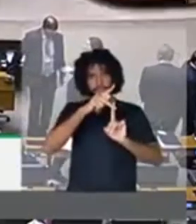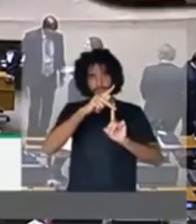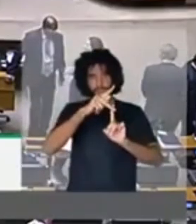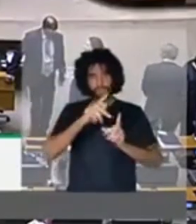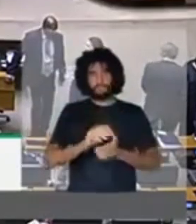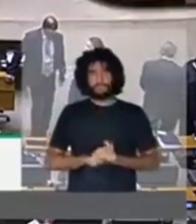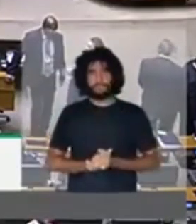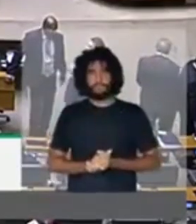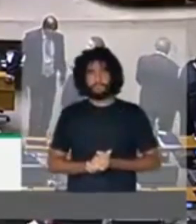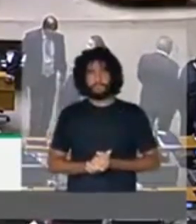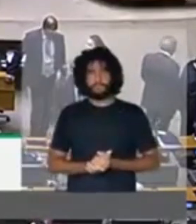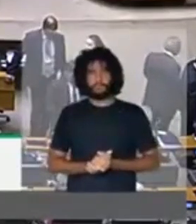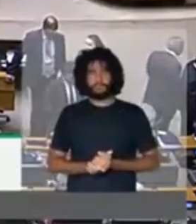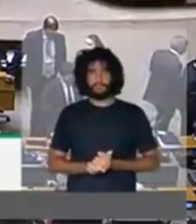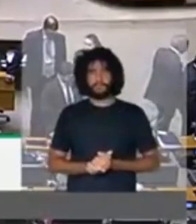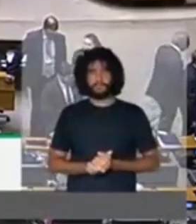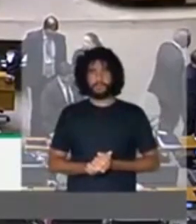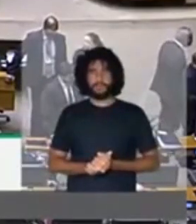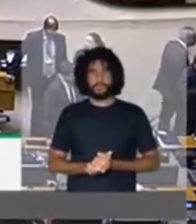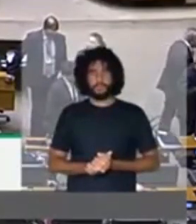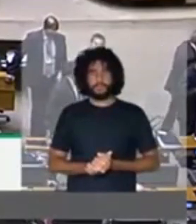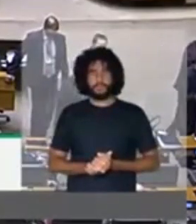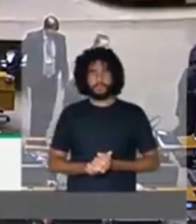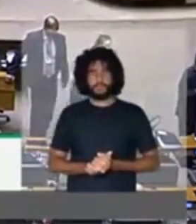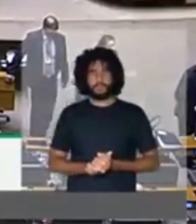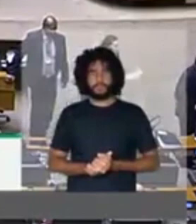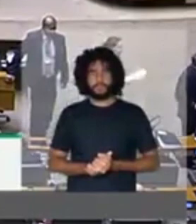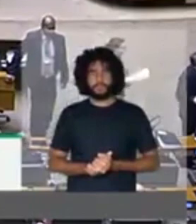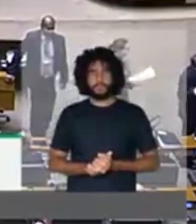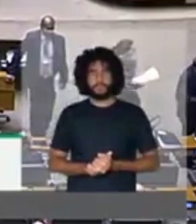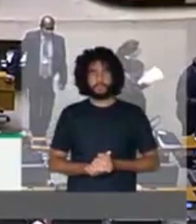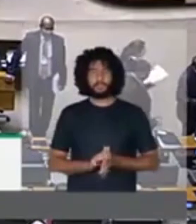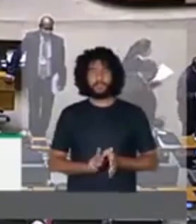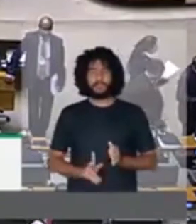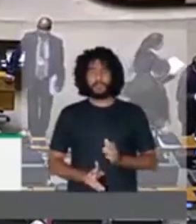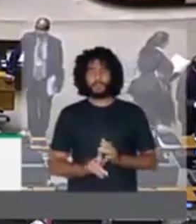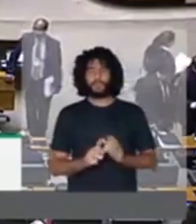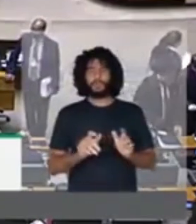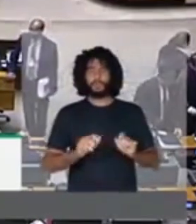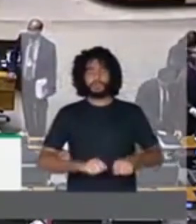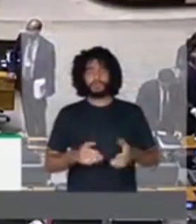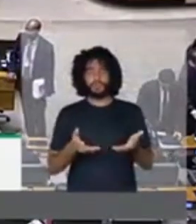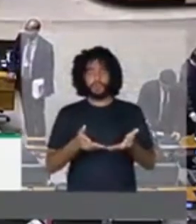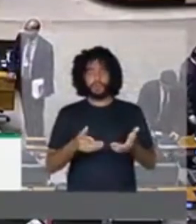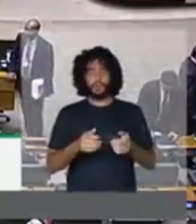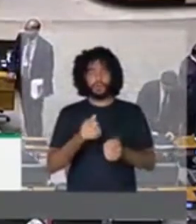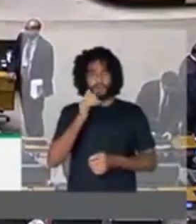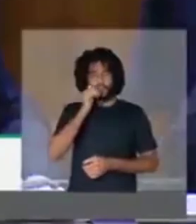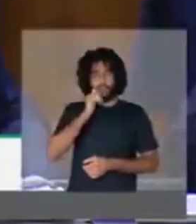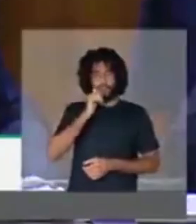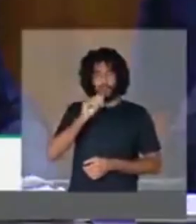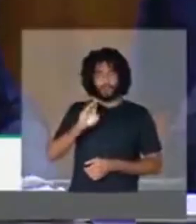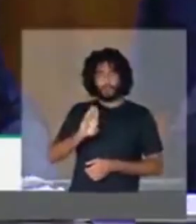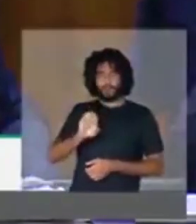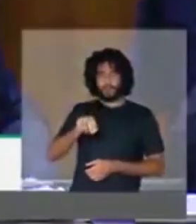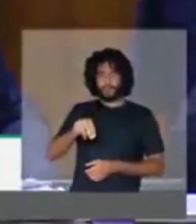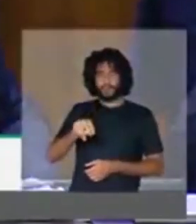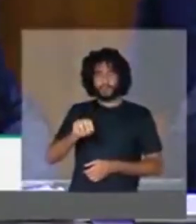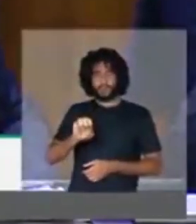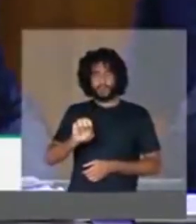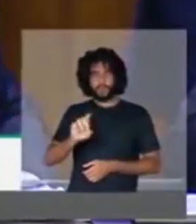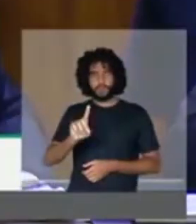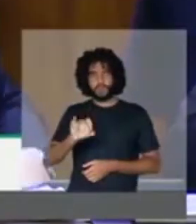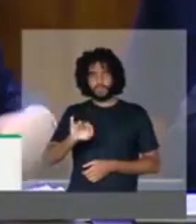privada e que sumir suaviza as regras de aposentadorias para policiais e agentes de segurança